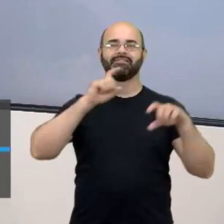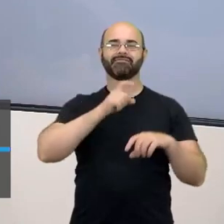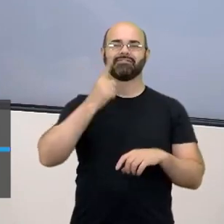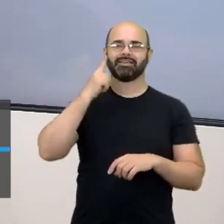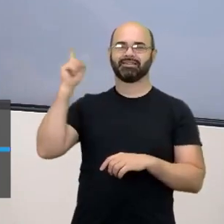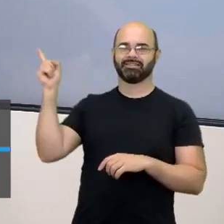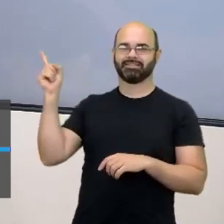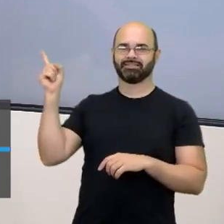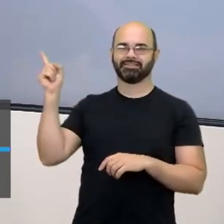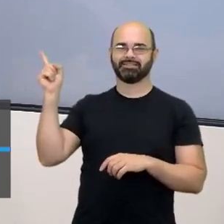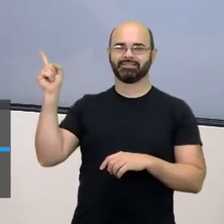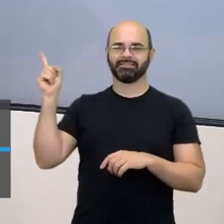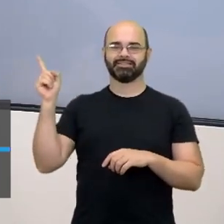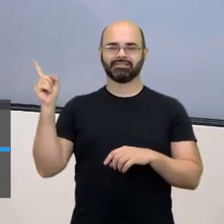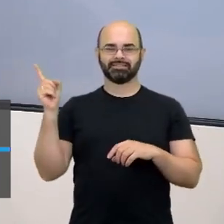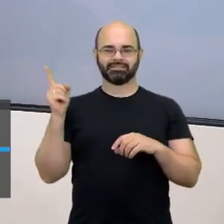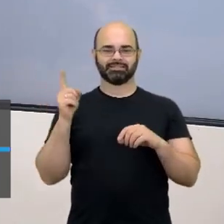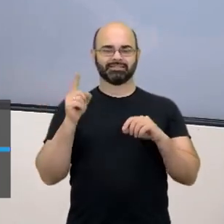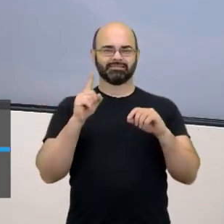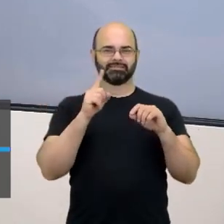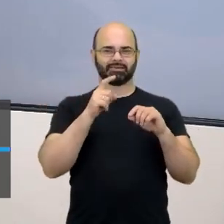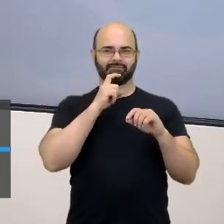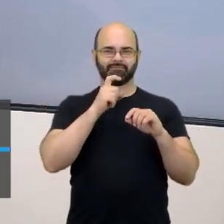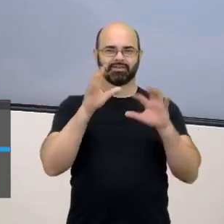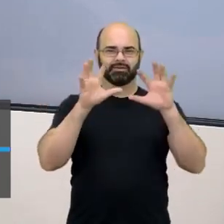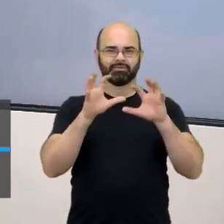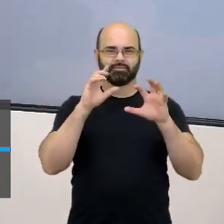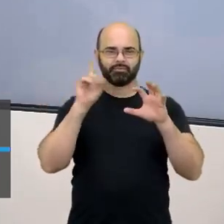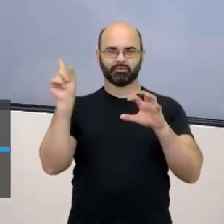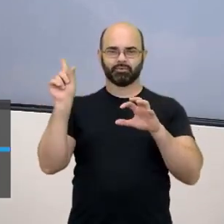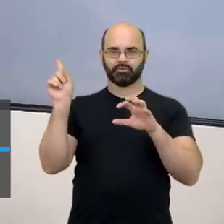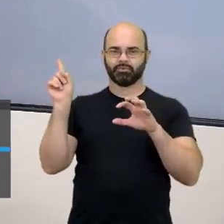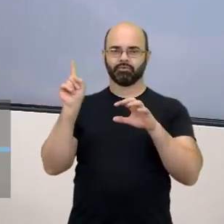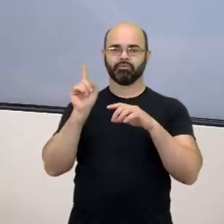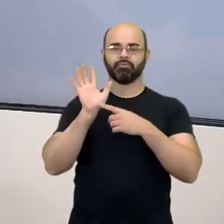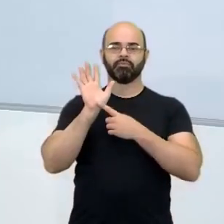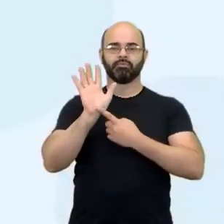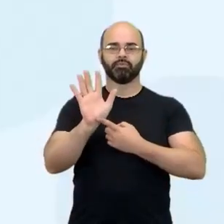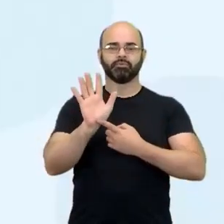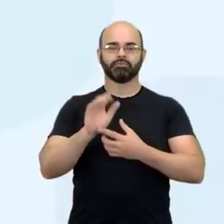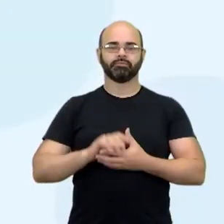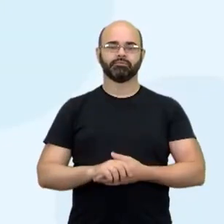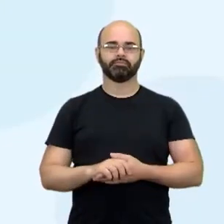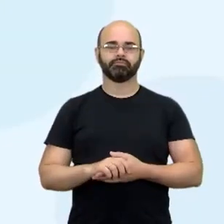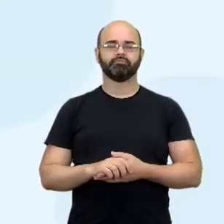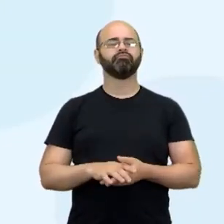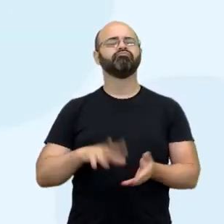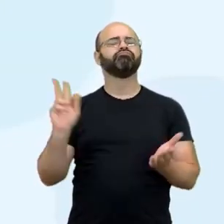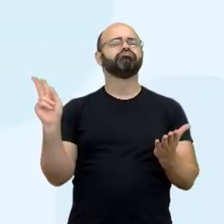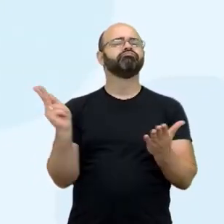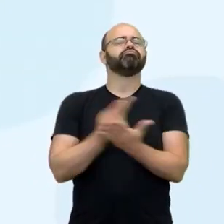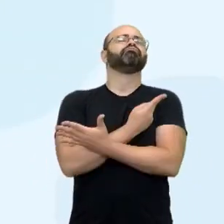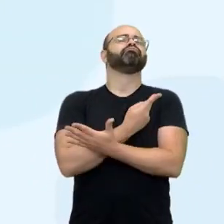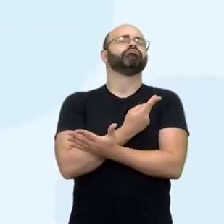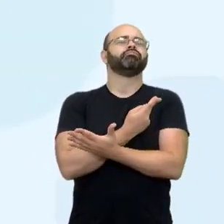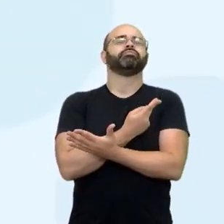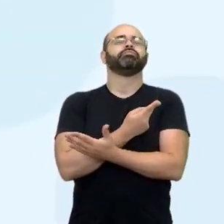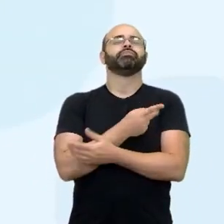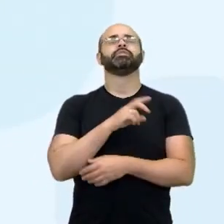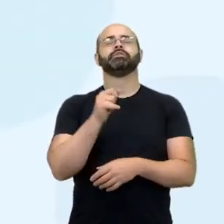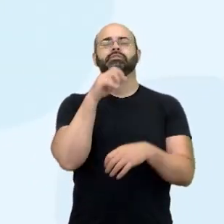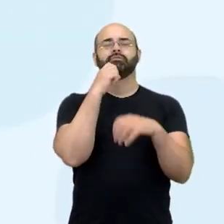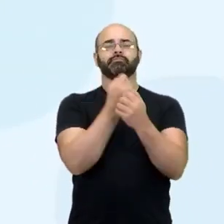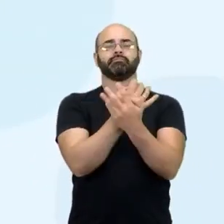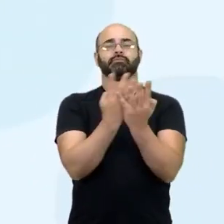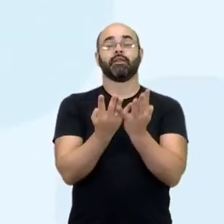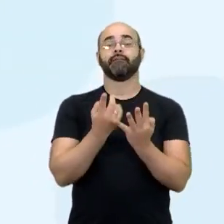né, com letrinhas um pouco mais escuras em verde também, e tá escrito o seguinte: qual a chance de sair